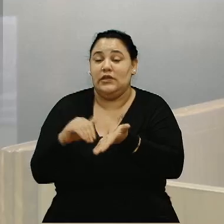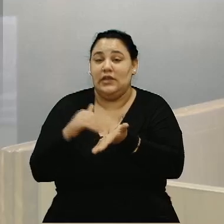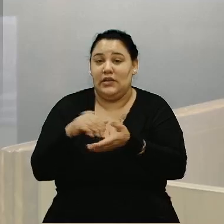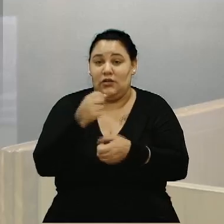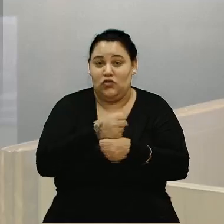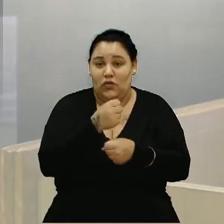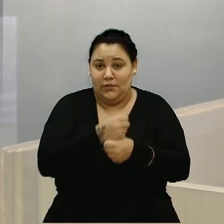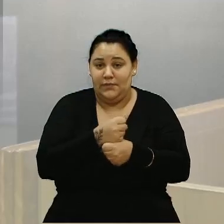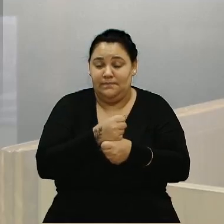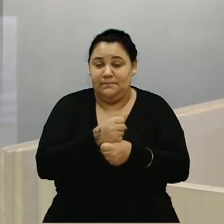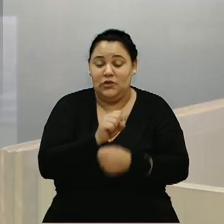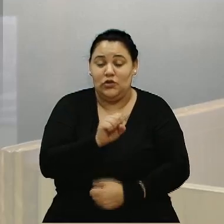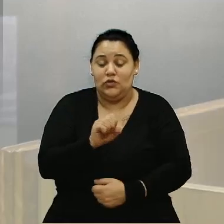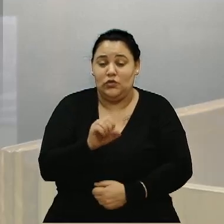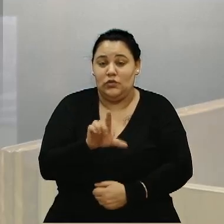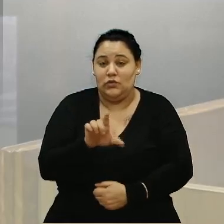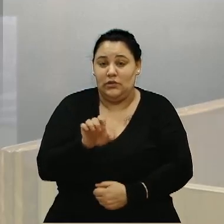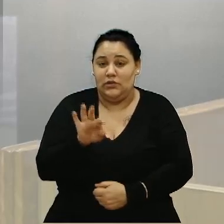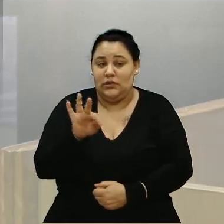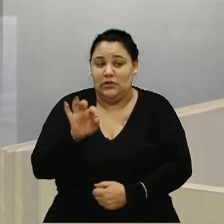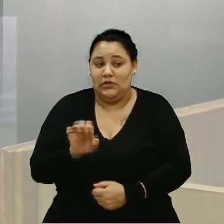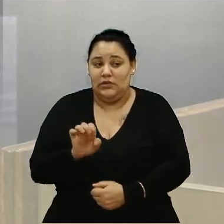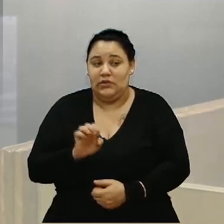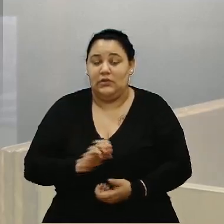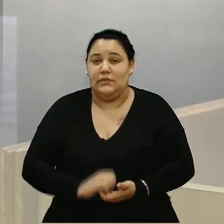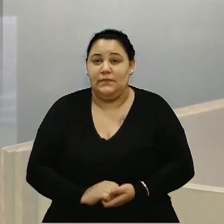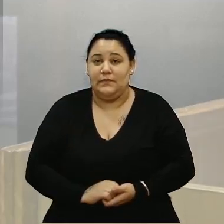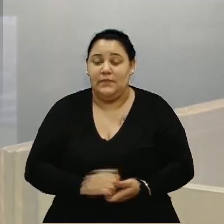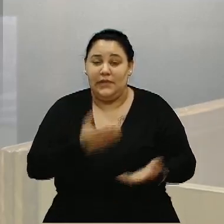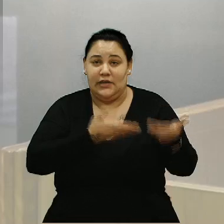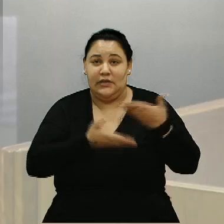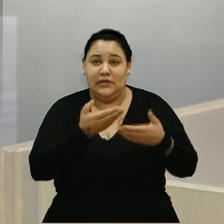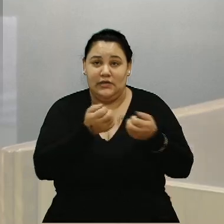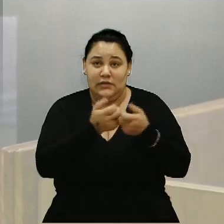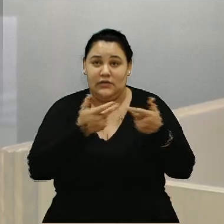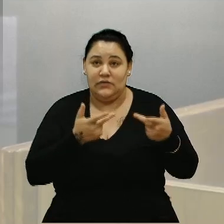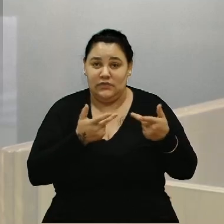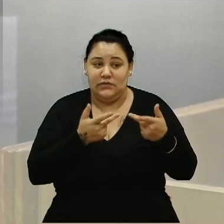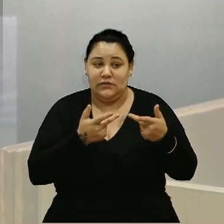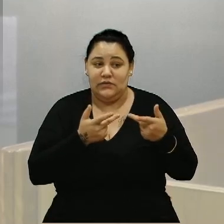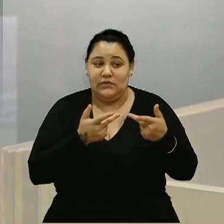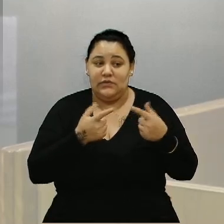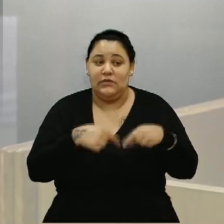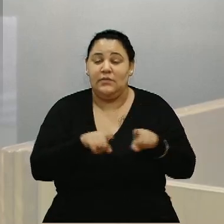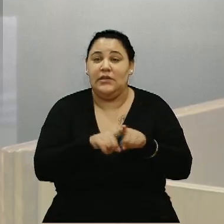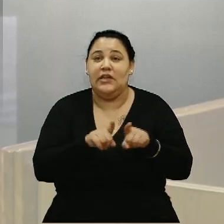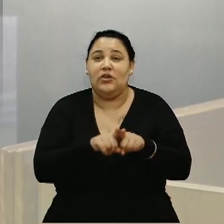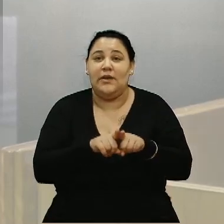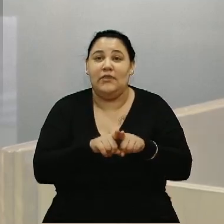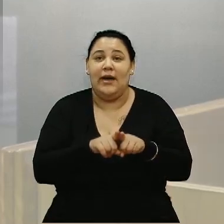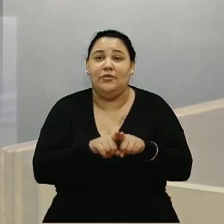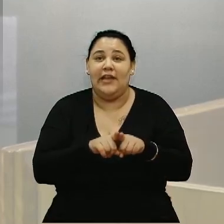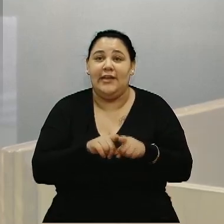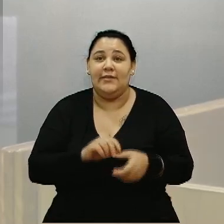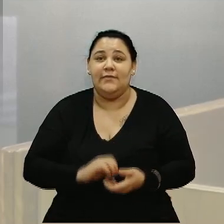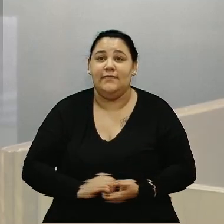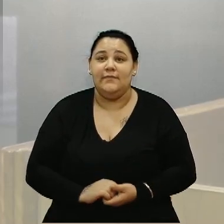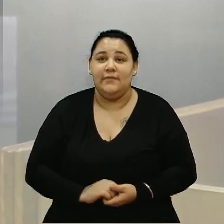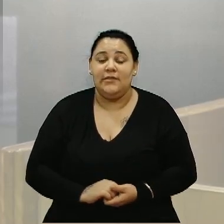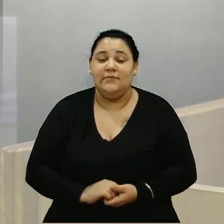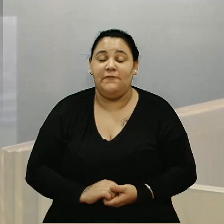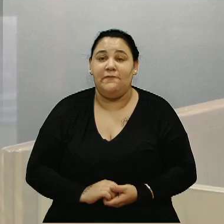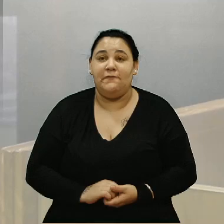obras, Solete, para tratar da questão do guarda... mas só para convocar o secretário para tratar do guarda-reio, não, vereador